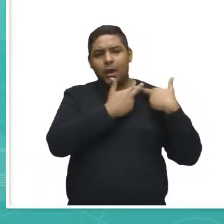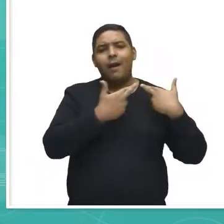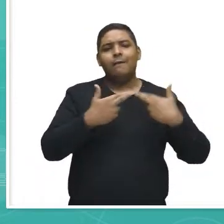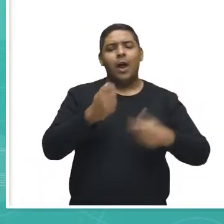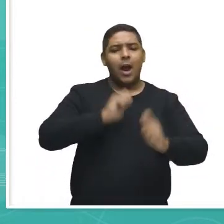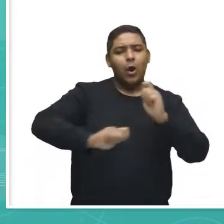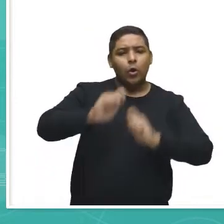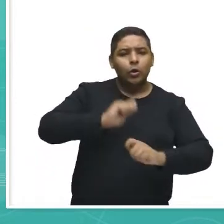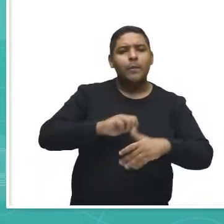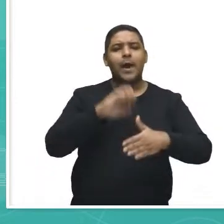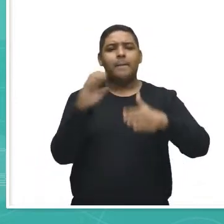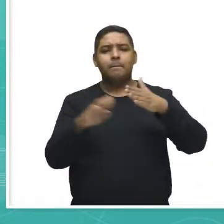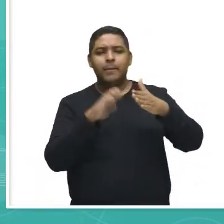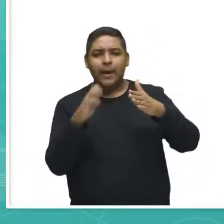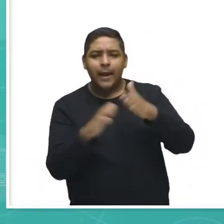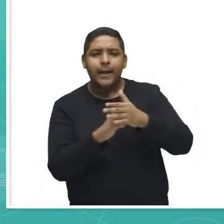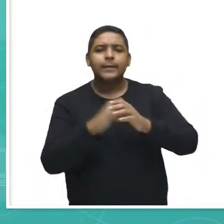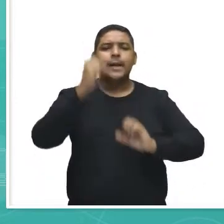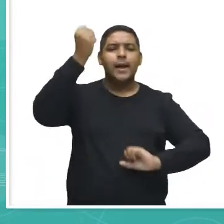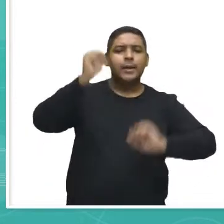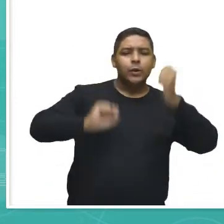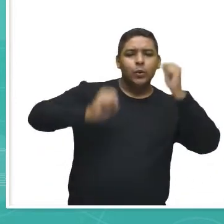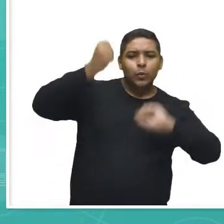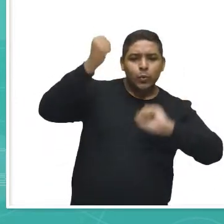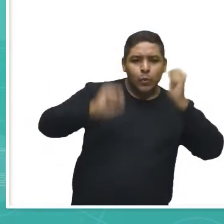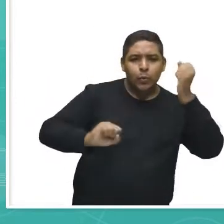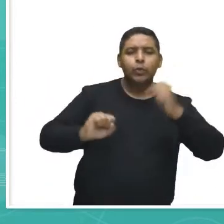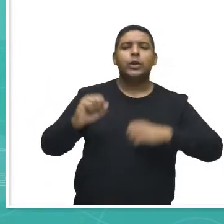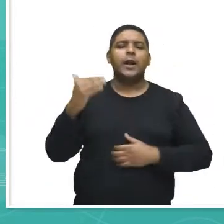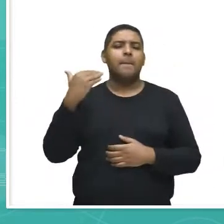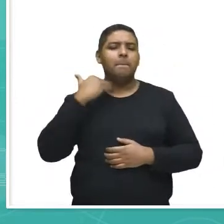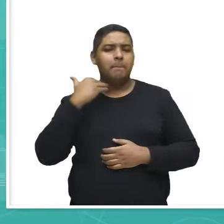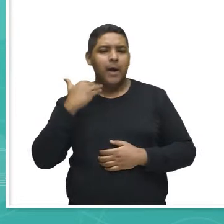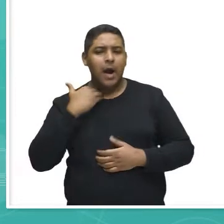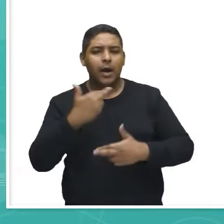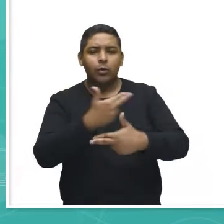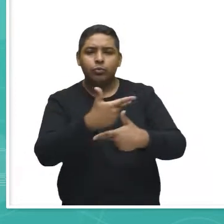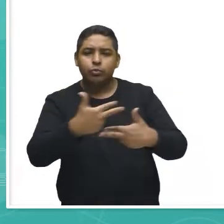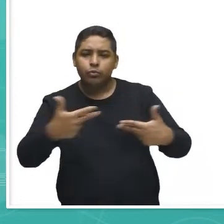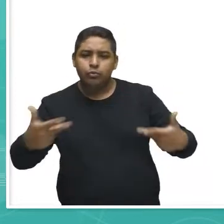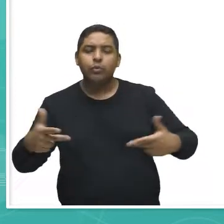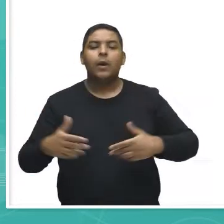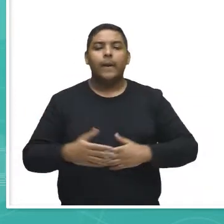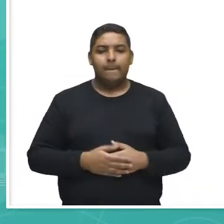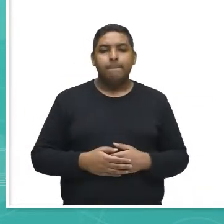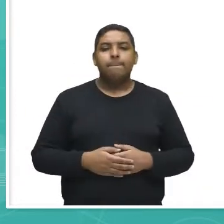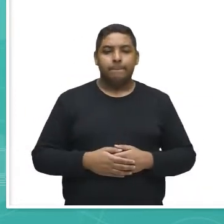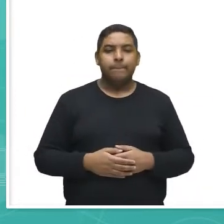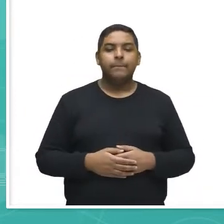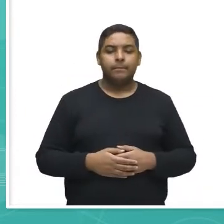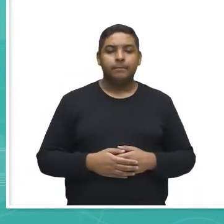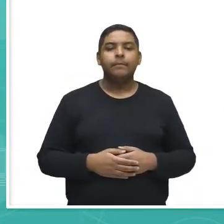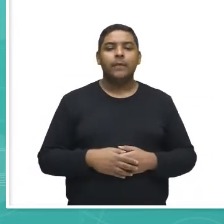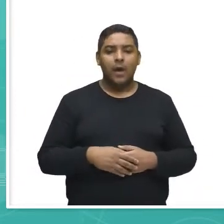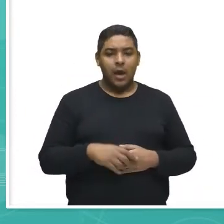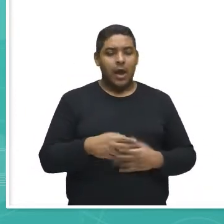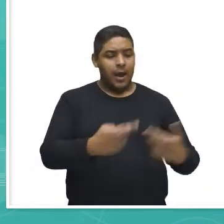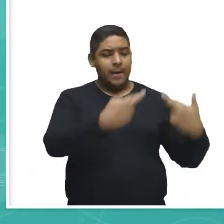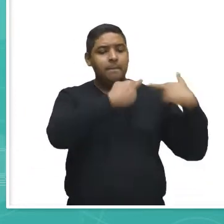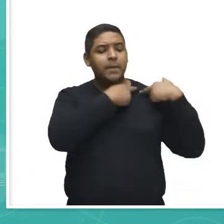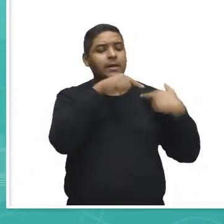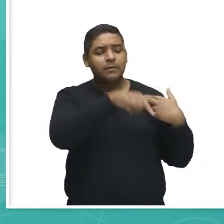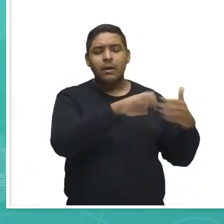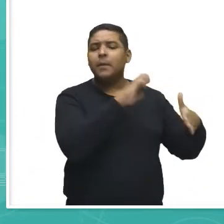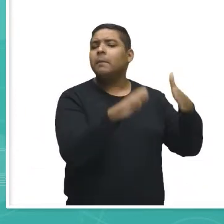empresas, às indústrias ou até mesmo aos bancos. E essas empresas, né, esses agentes econômicos, eles vão